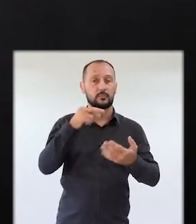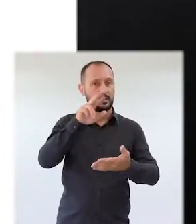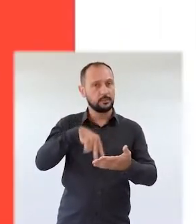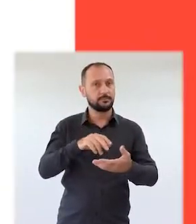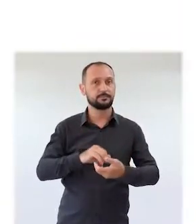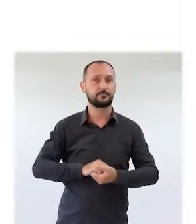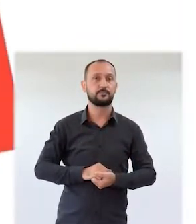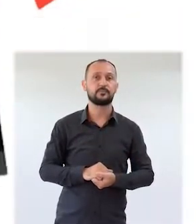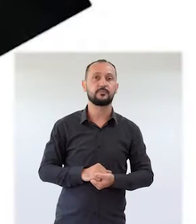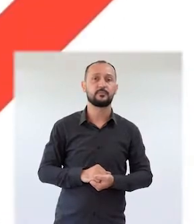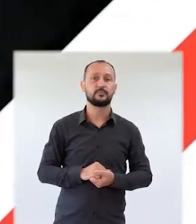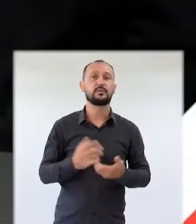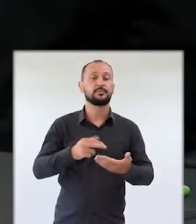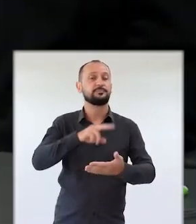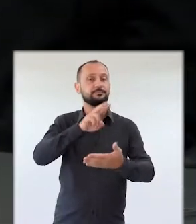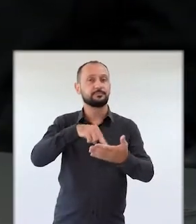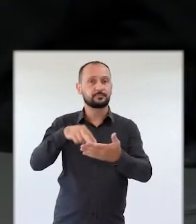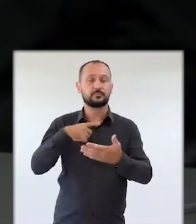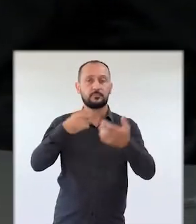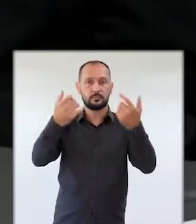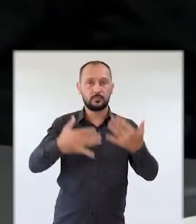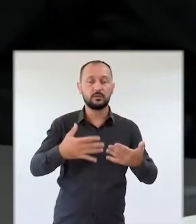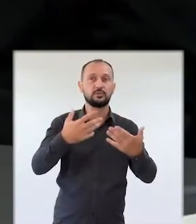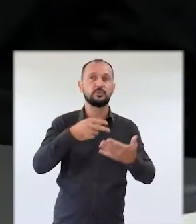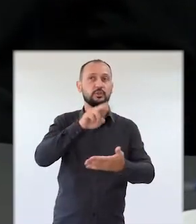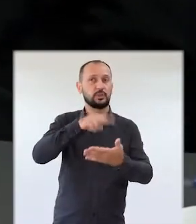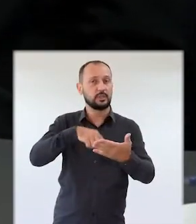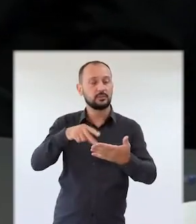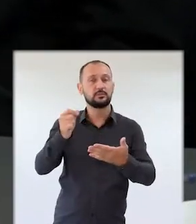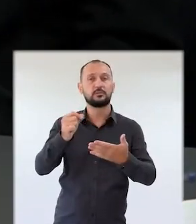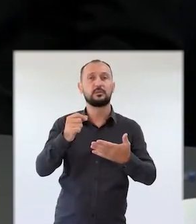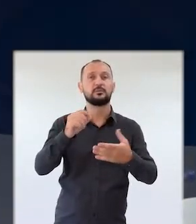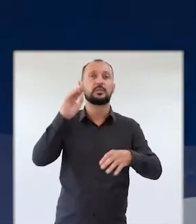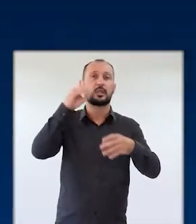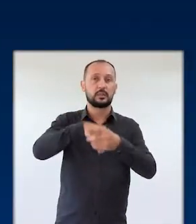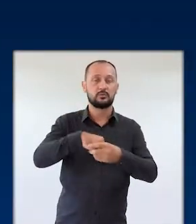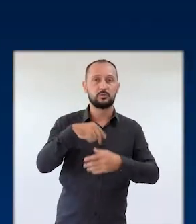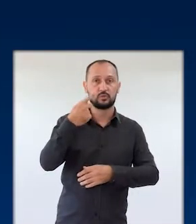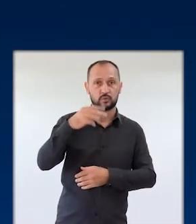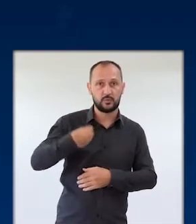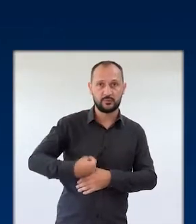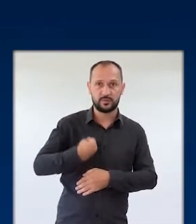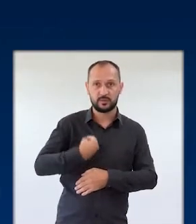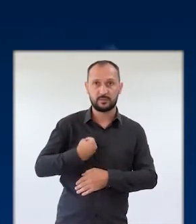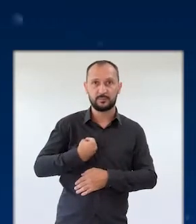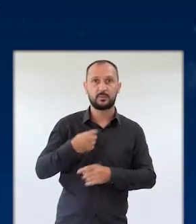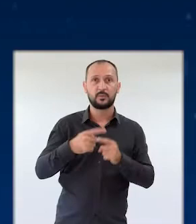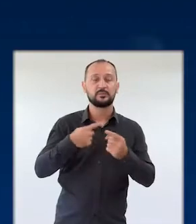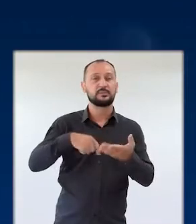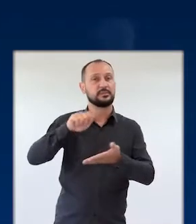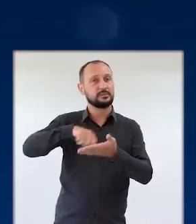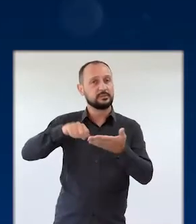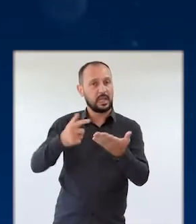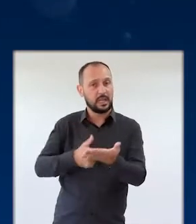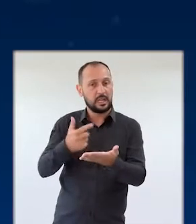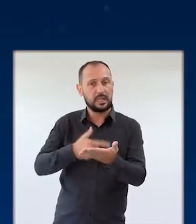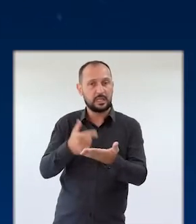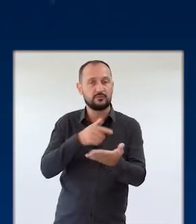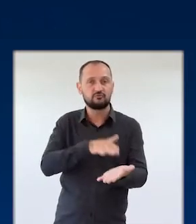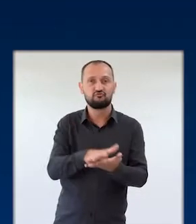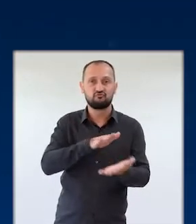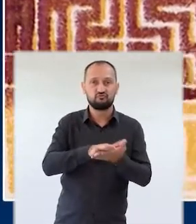leitura. E a leitura, né, já que a gente está falando de leitura, é muito intrínseca na sua vida, lógico, você tem muitas obras publicadas,